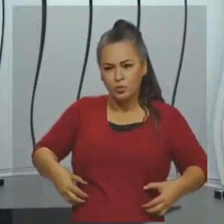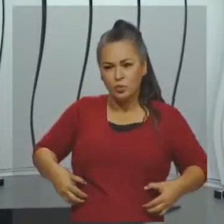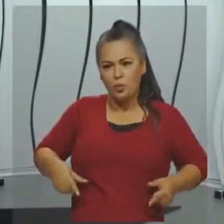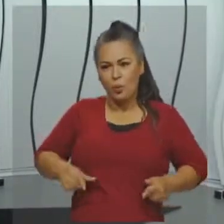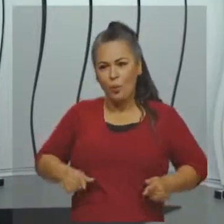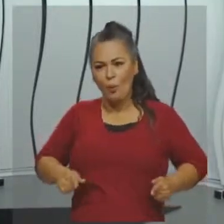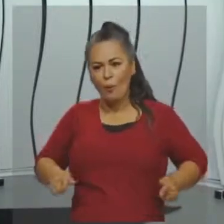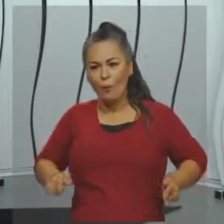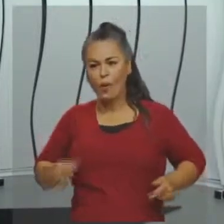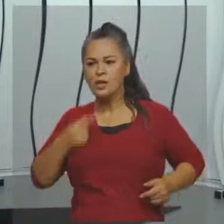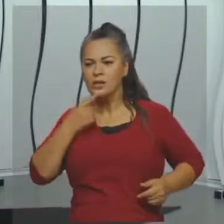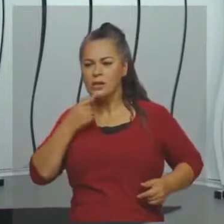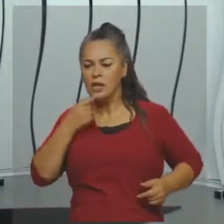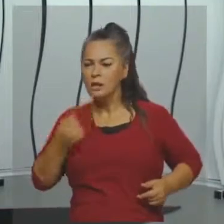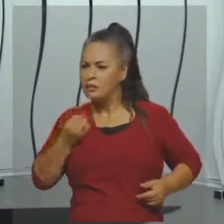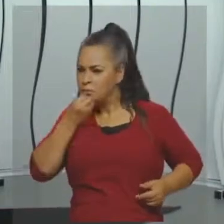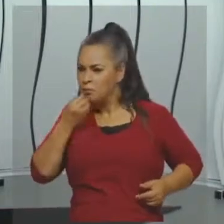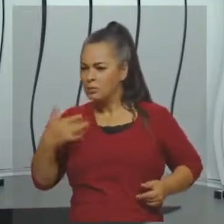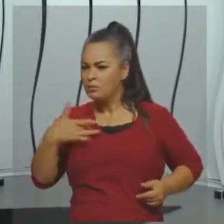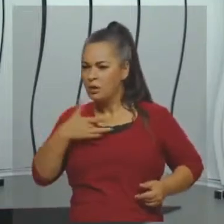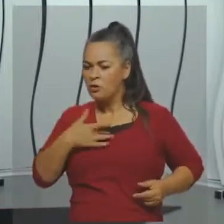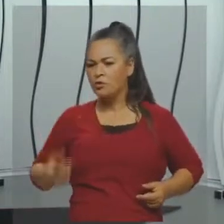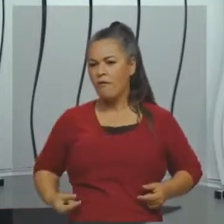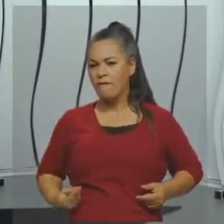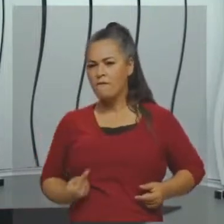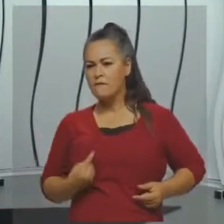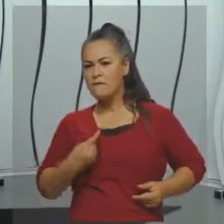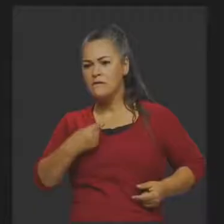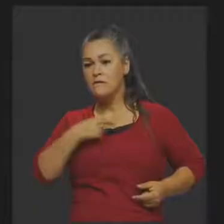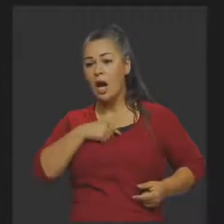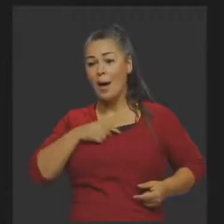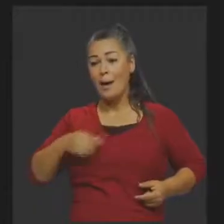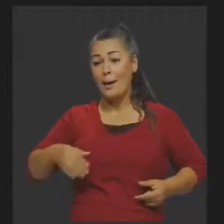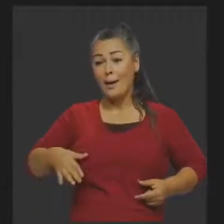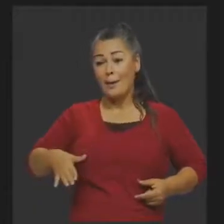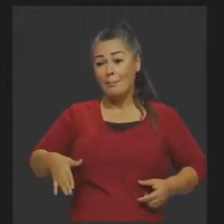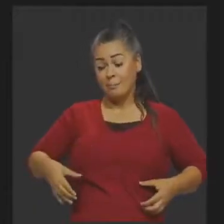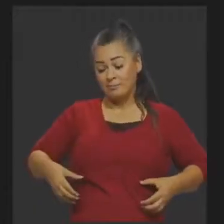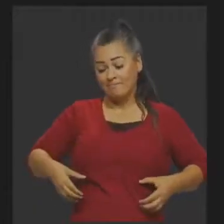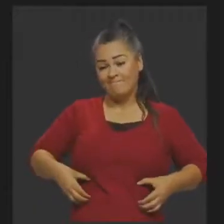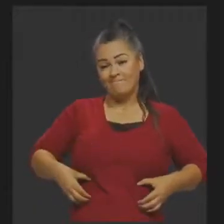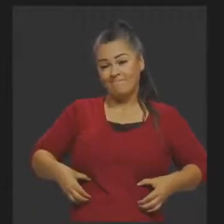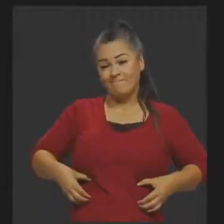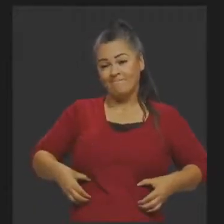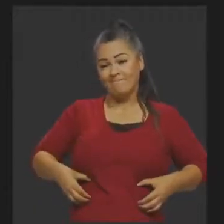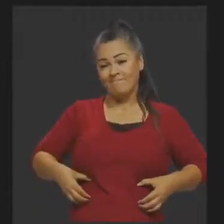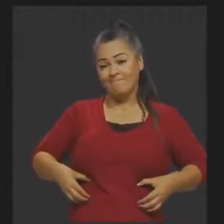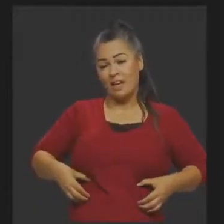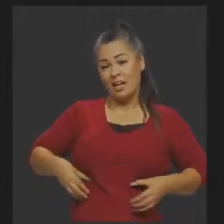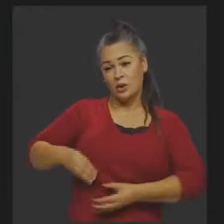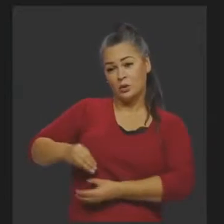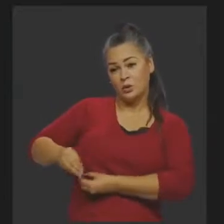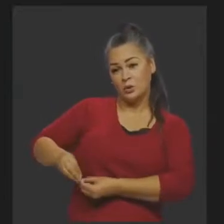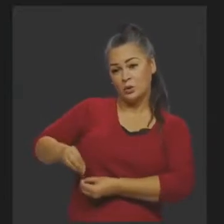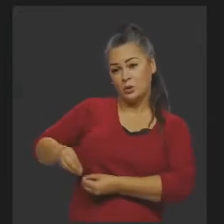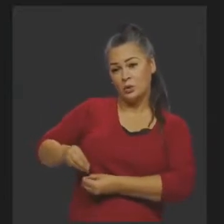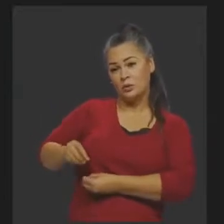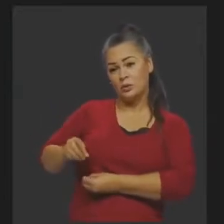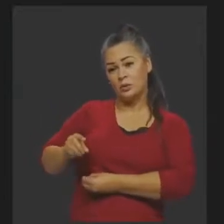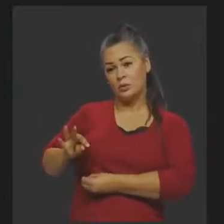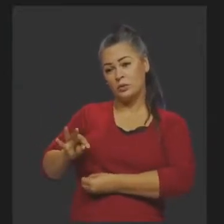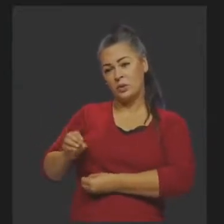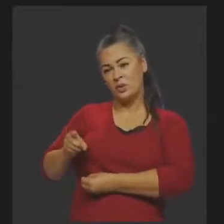foram extraídas do sangue, elas vão entrar em dois canais, um canal em cada rim, que são os